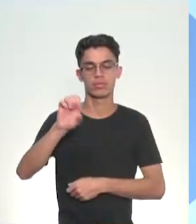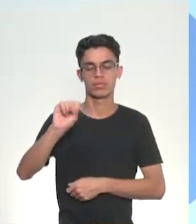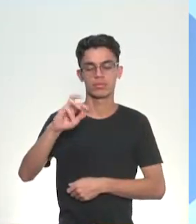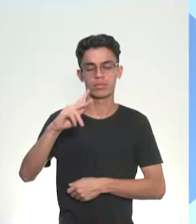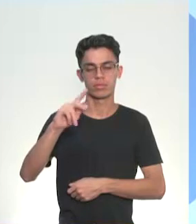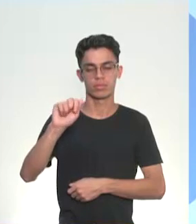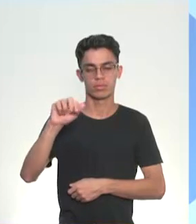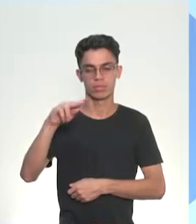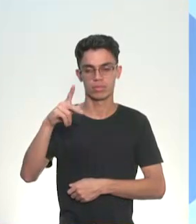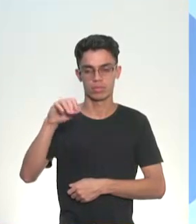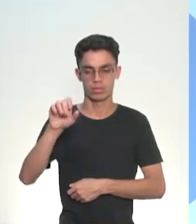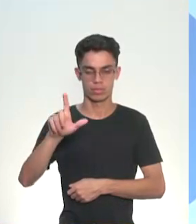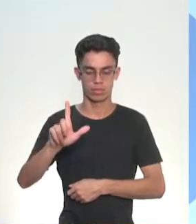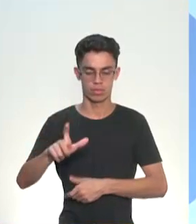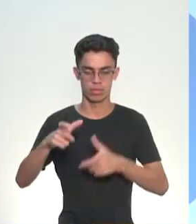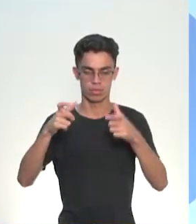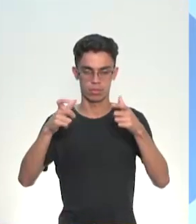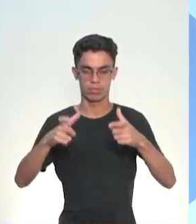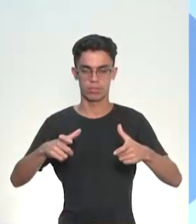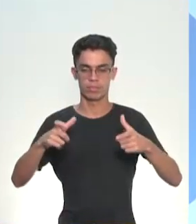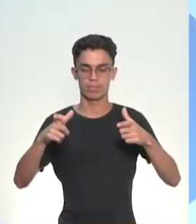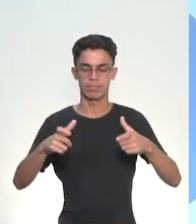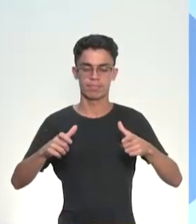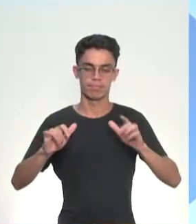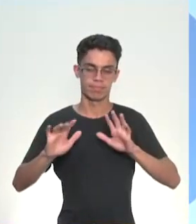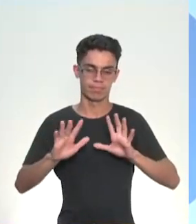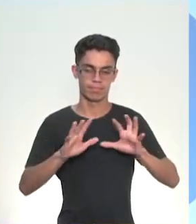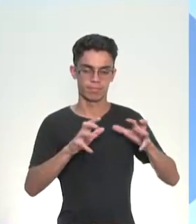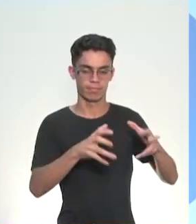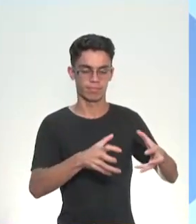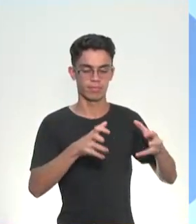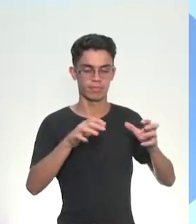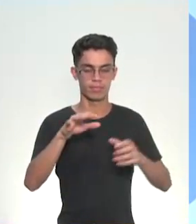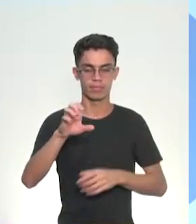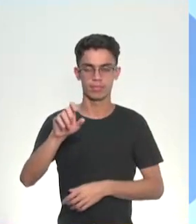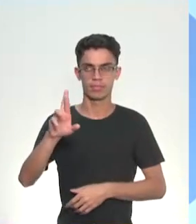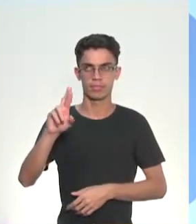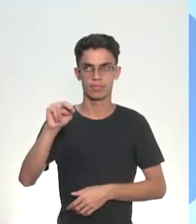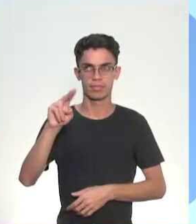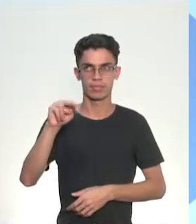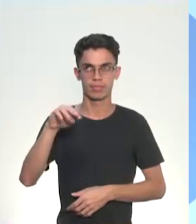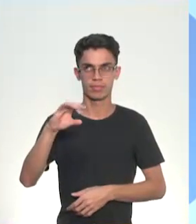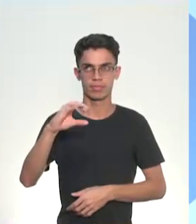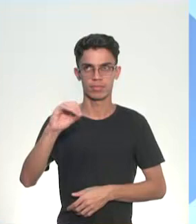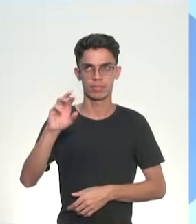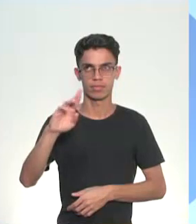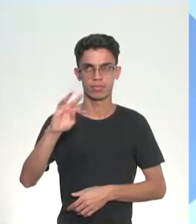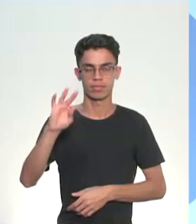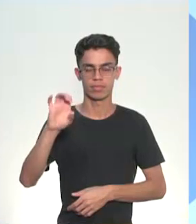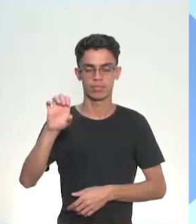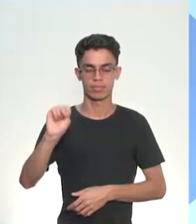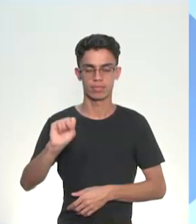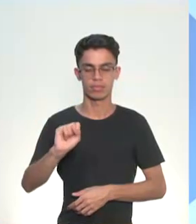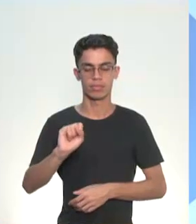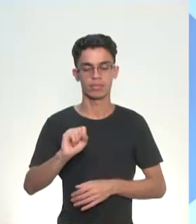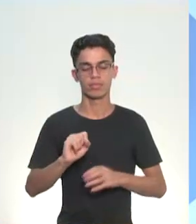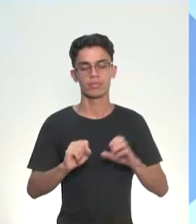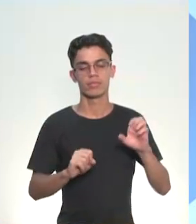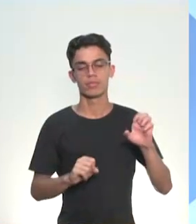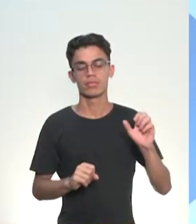região. Aí, no caso, a dominação de Hernán Cortés, espanhol, sobre os astecas, consolidada